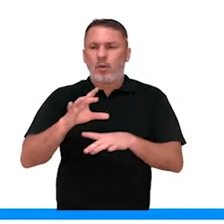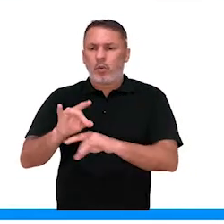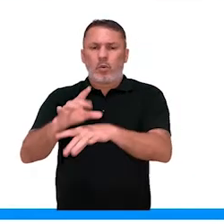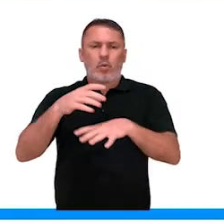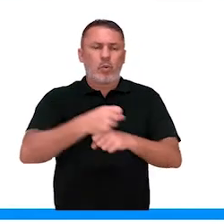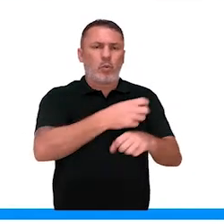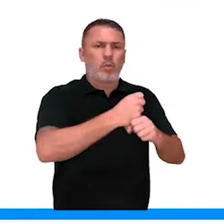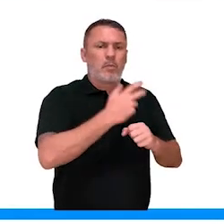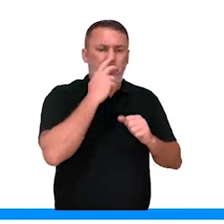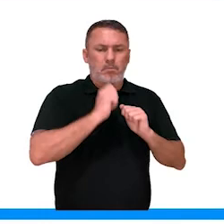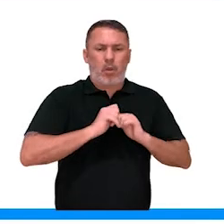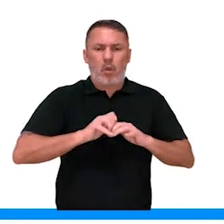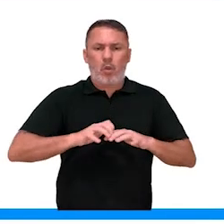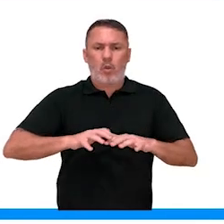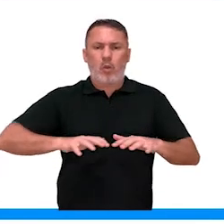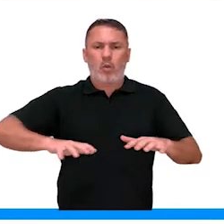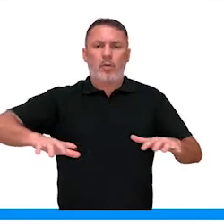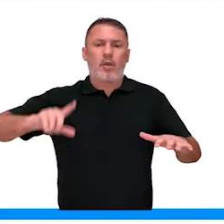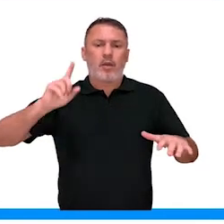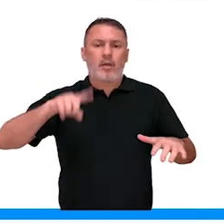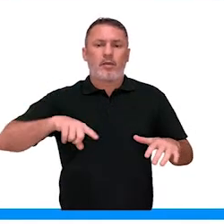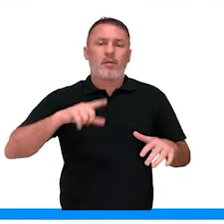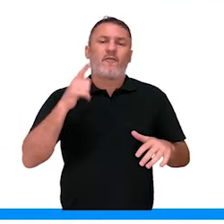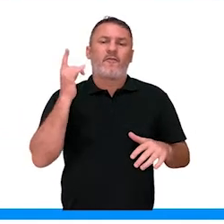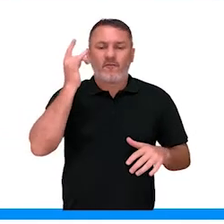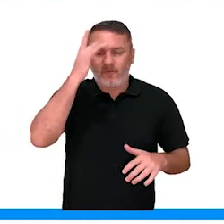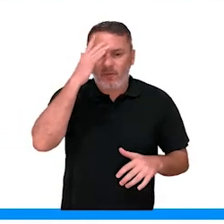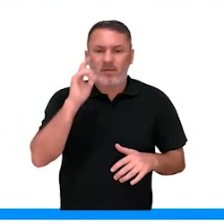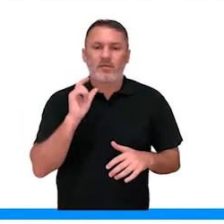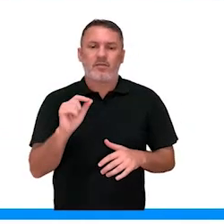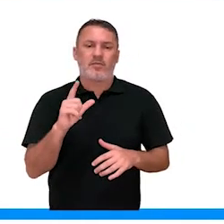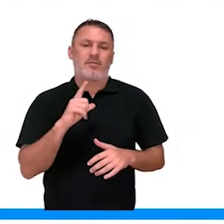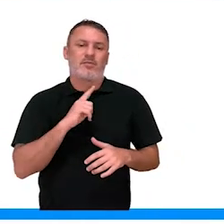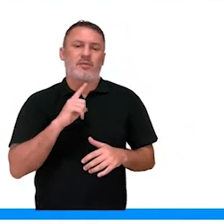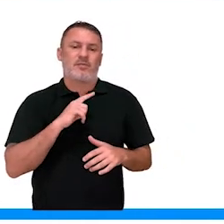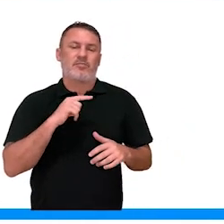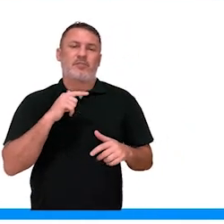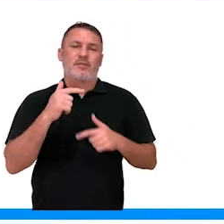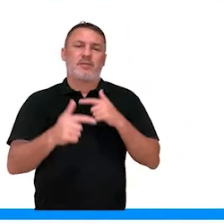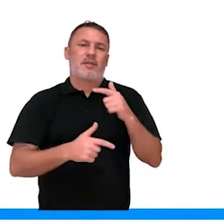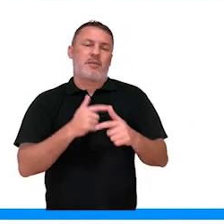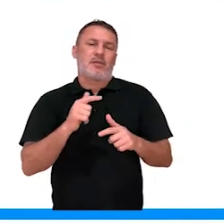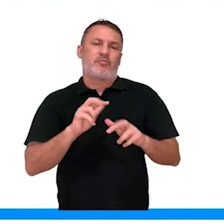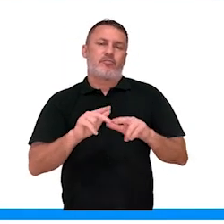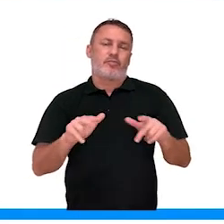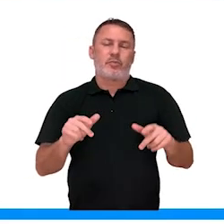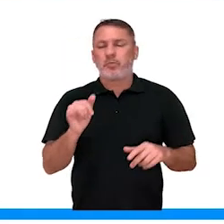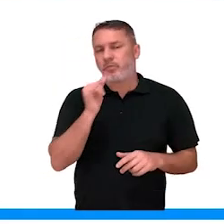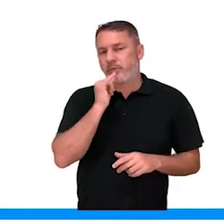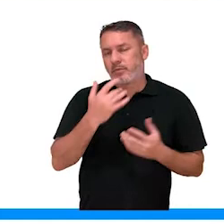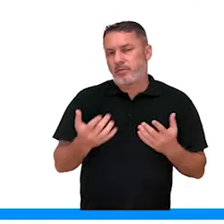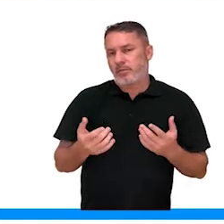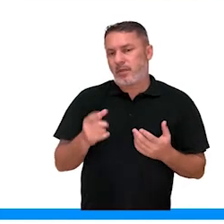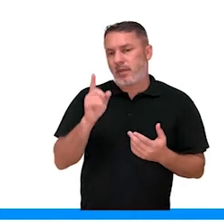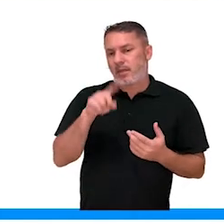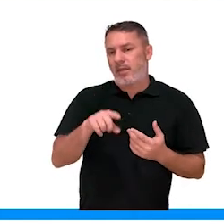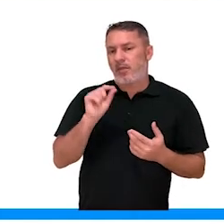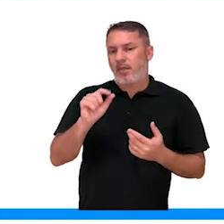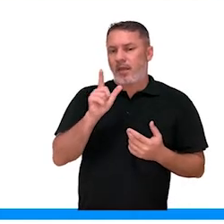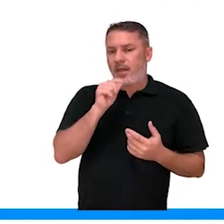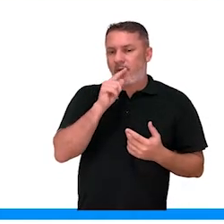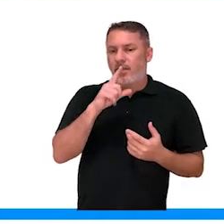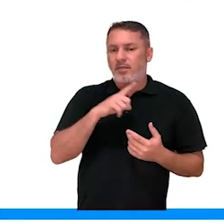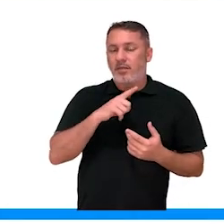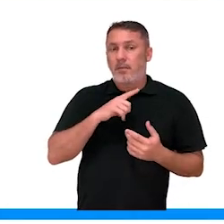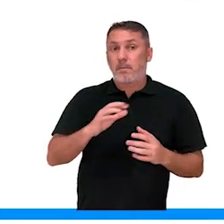uma estrutura muito coesa, o que facilita em diversas funções, como, por exemplo, o fato